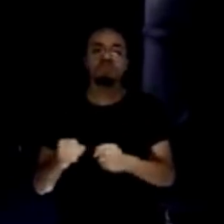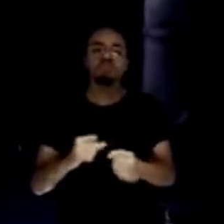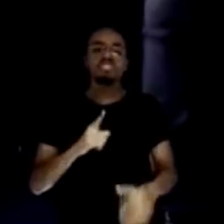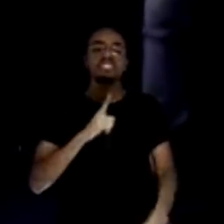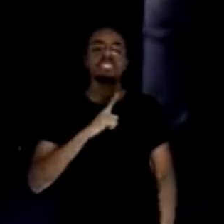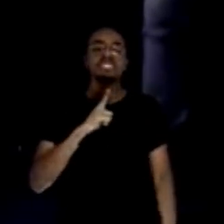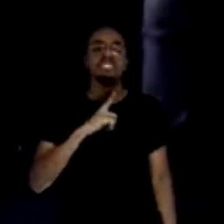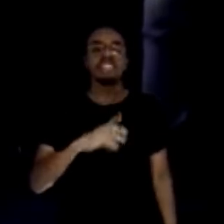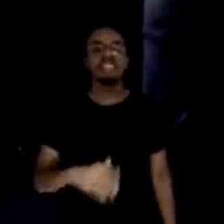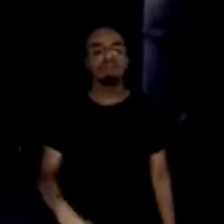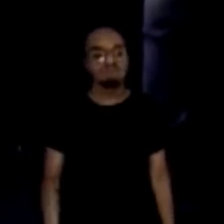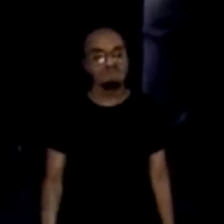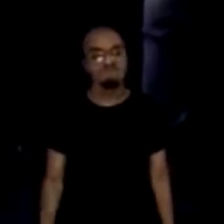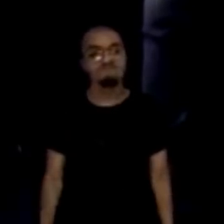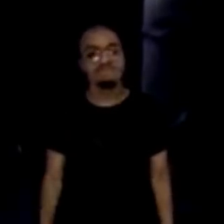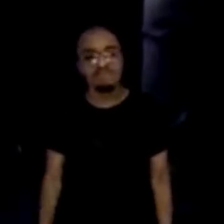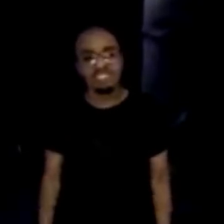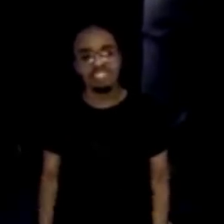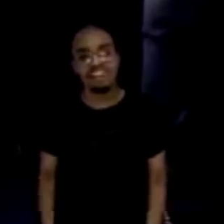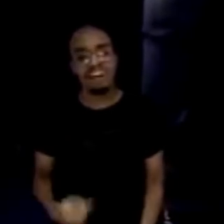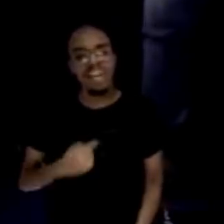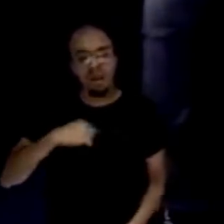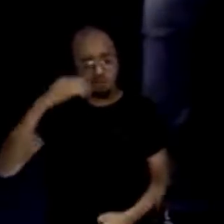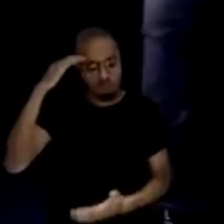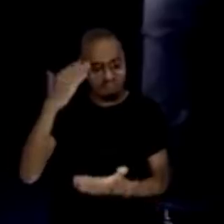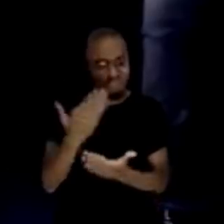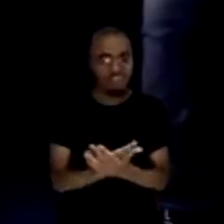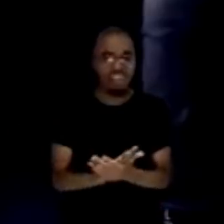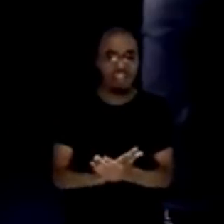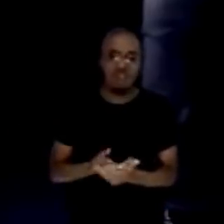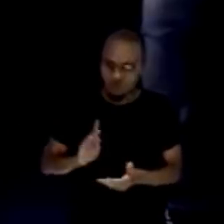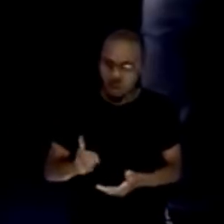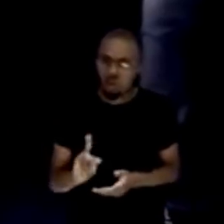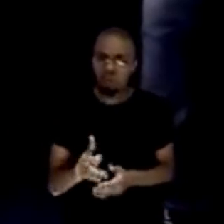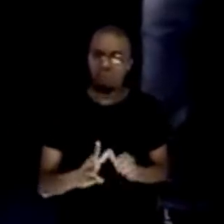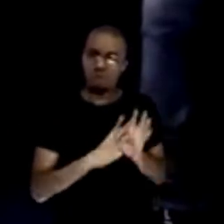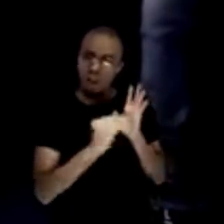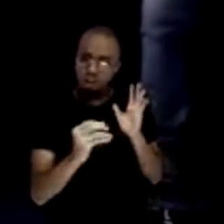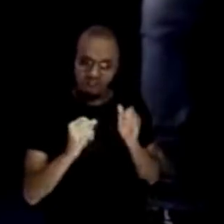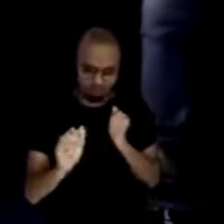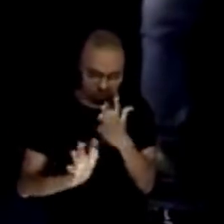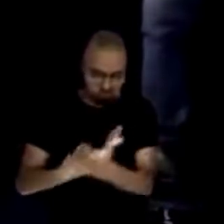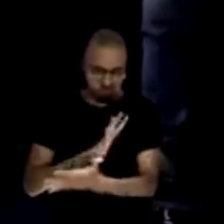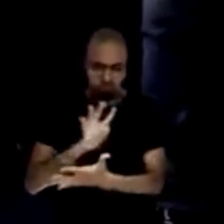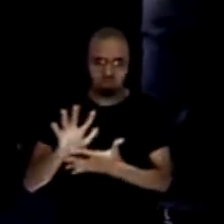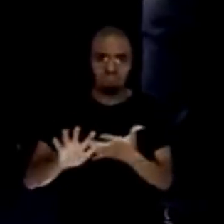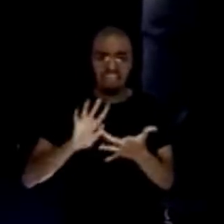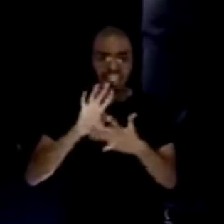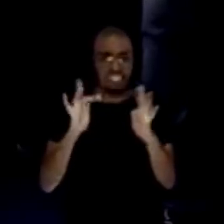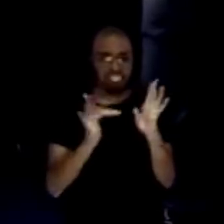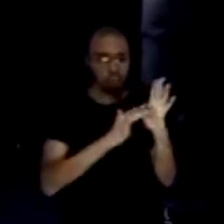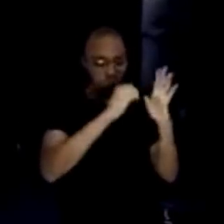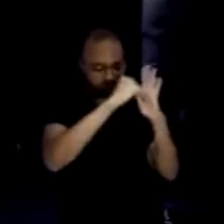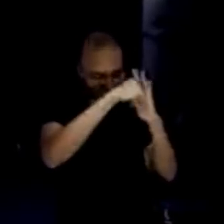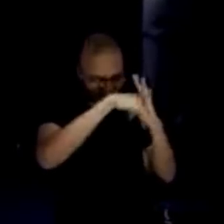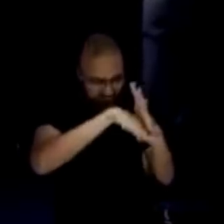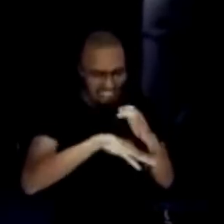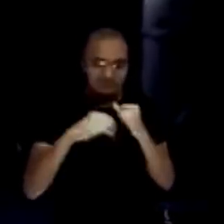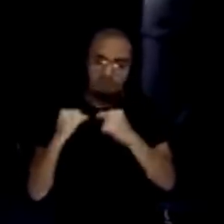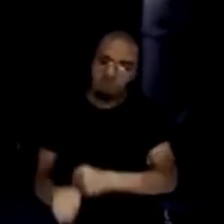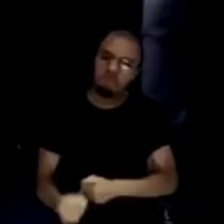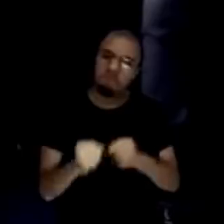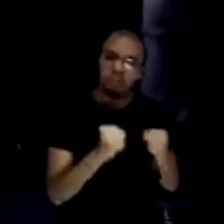O sangue de Jesus tem poder. Eu creio. Vai falando, o sangue de Jesus tem poder. O sangue de Jesus tem poder. Vai,